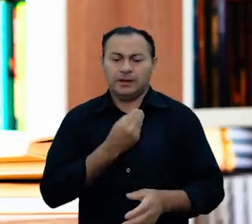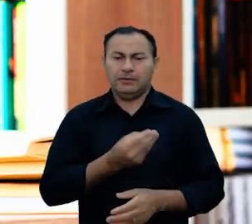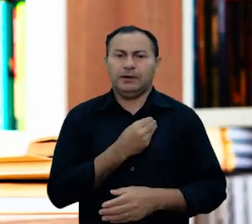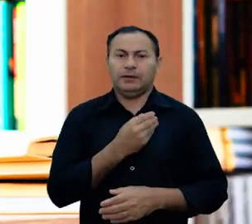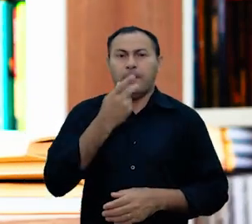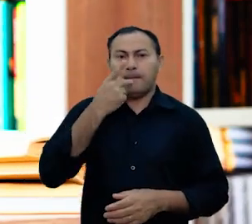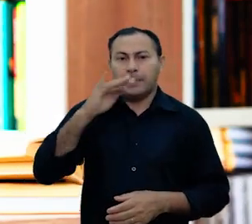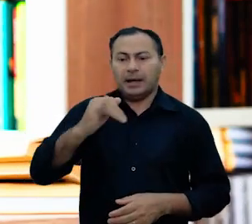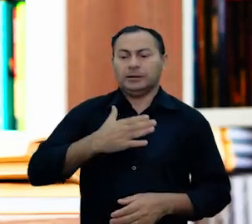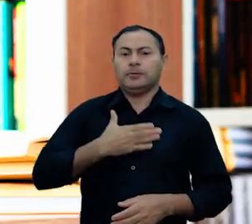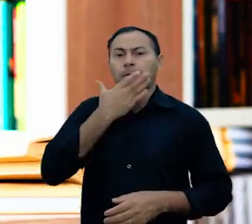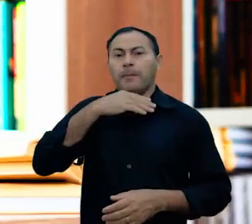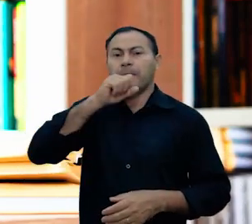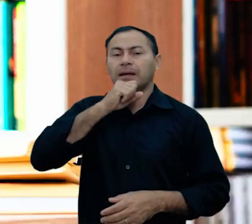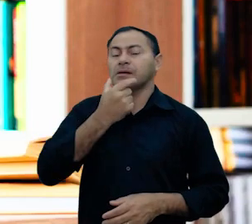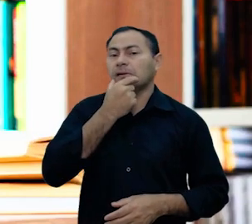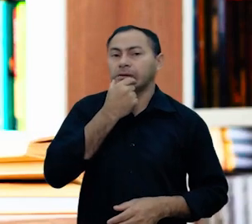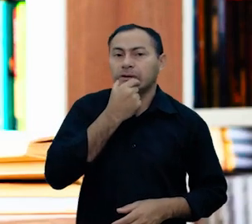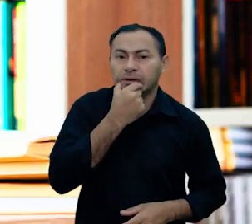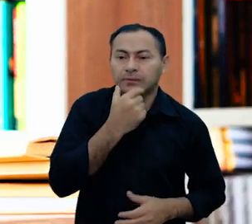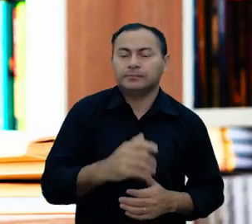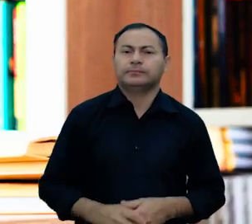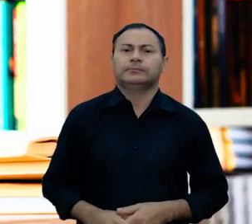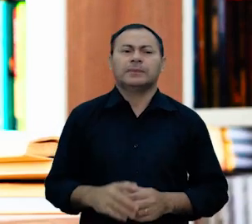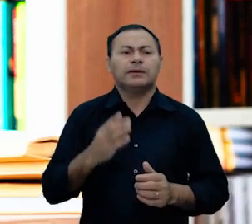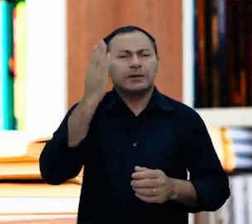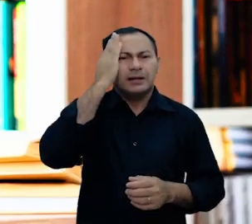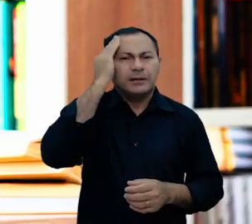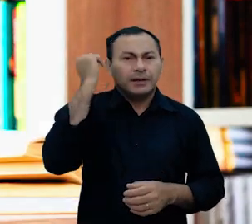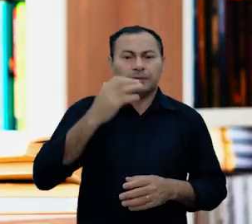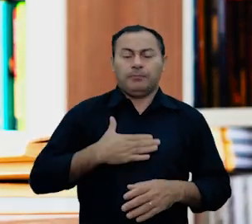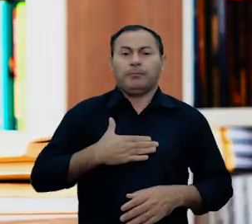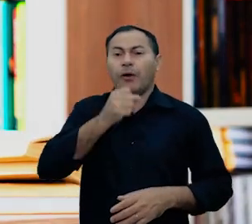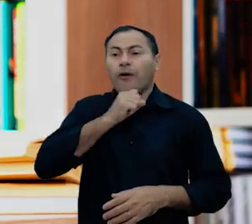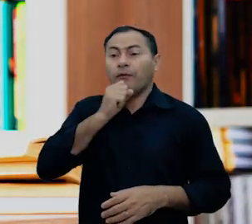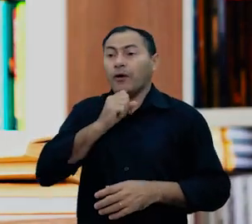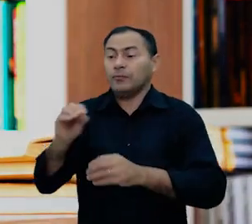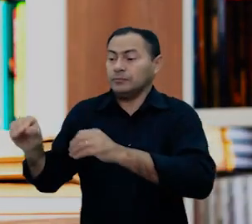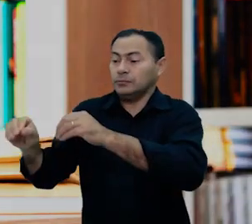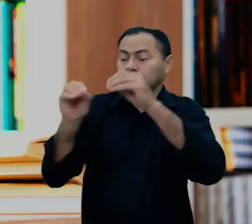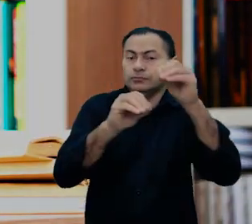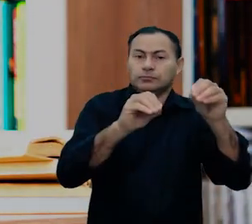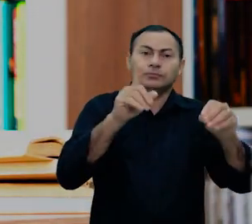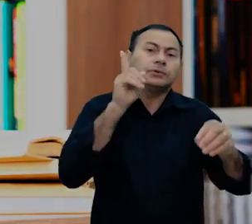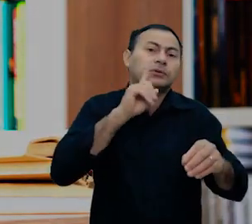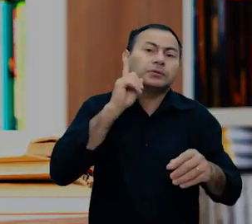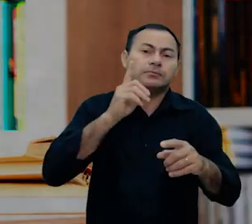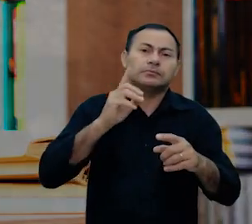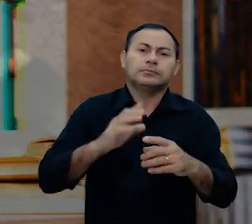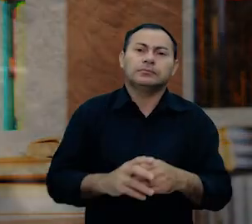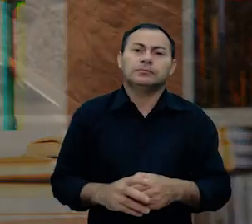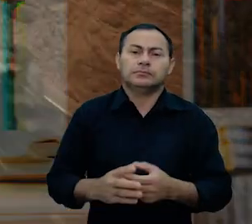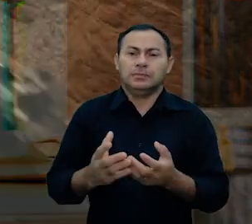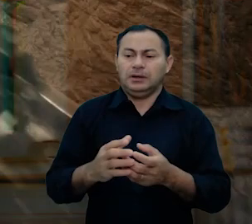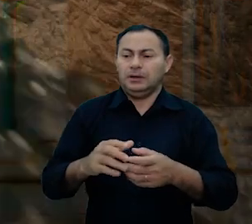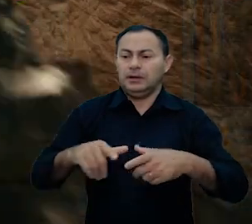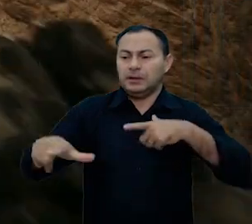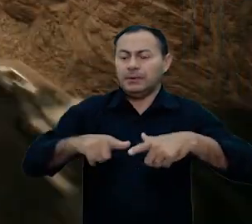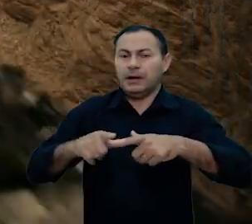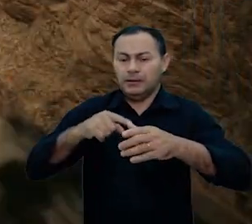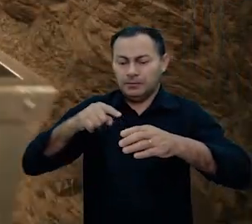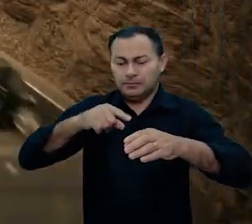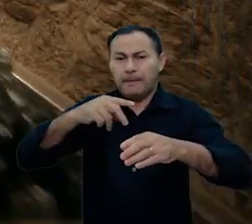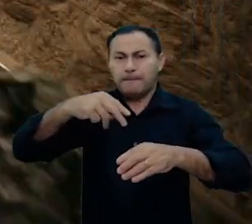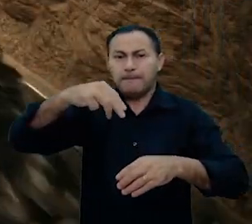vida do pai do meu pai, que era inglês. Descobri por que meu avô veio para os Estados Unidos. Ele trabalhava numa mina